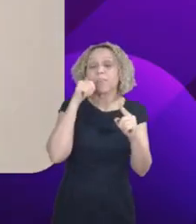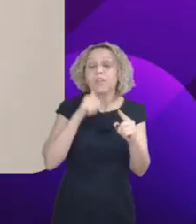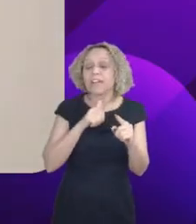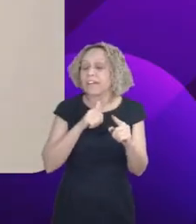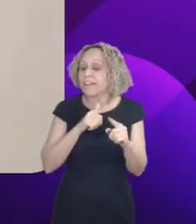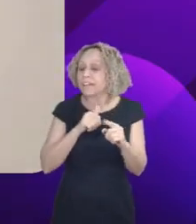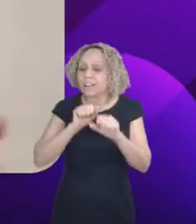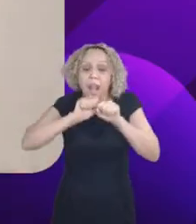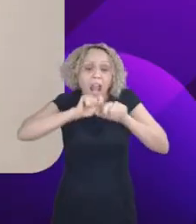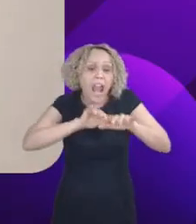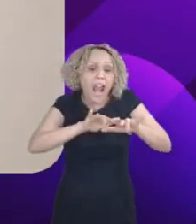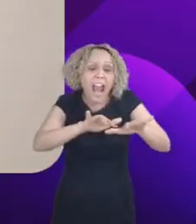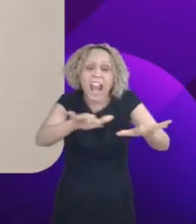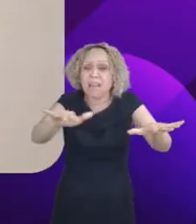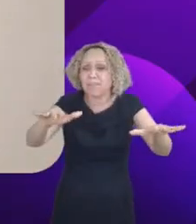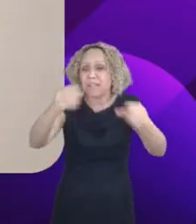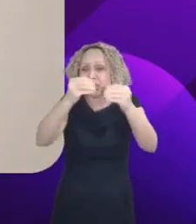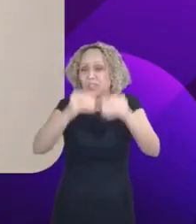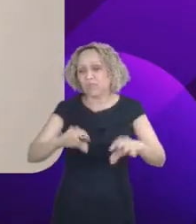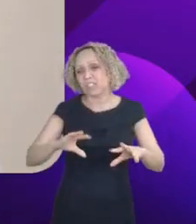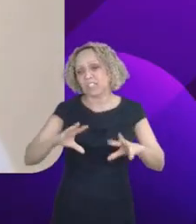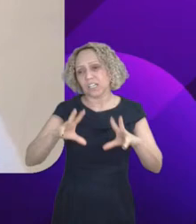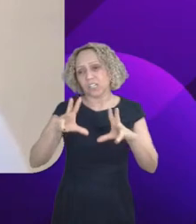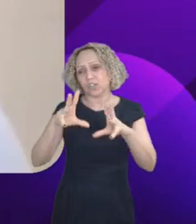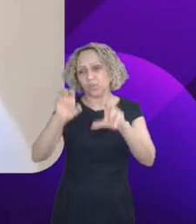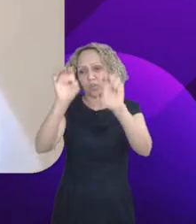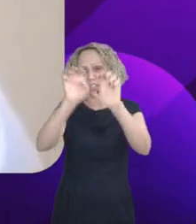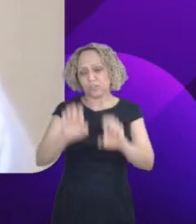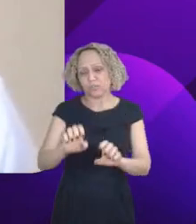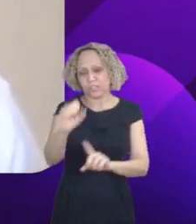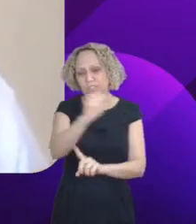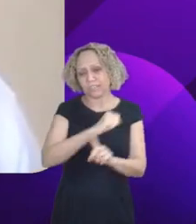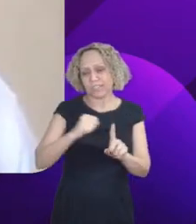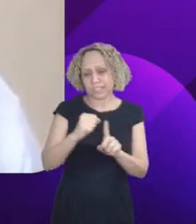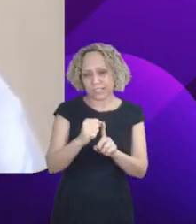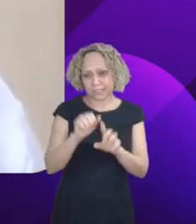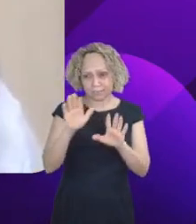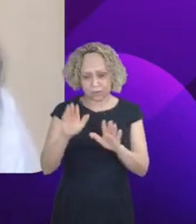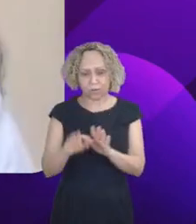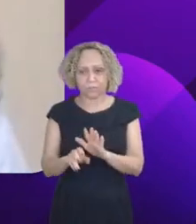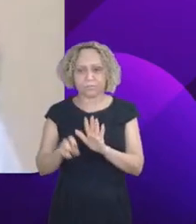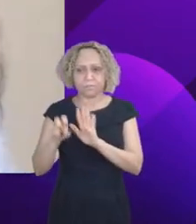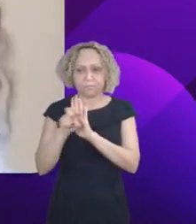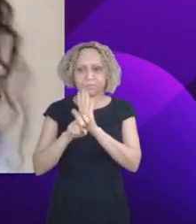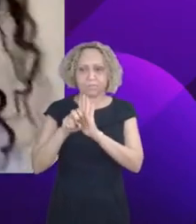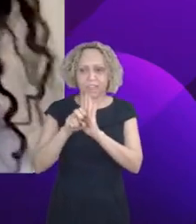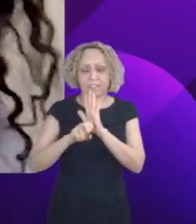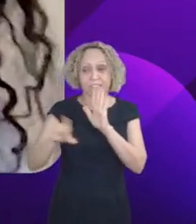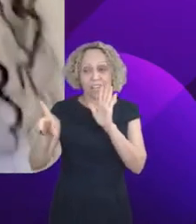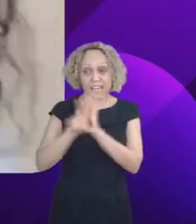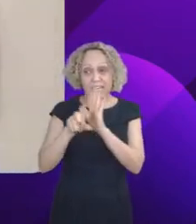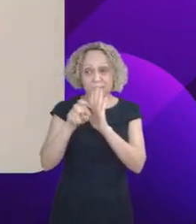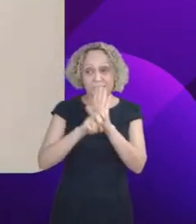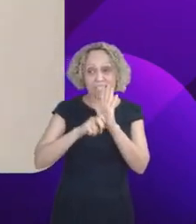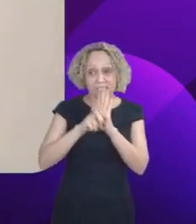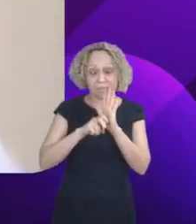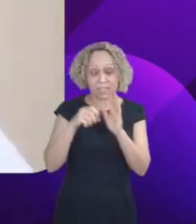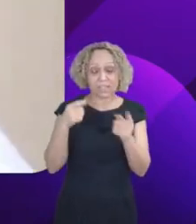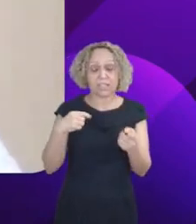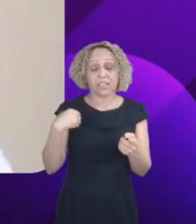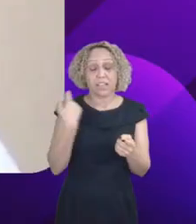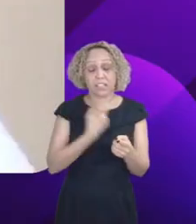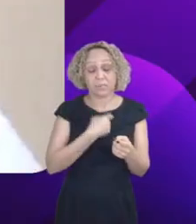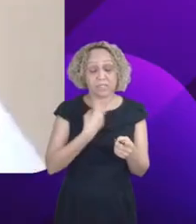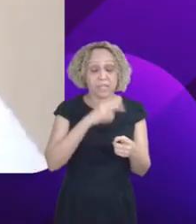mulheres ou em famílias de baixa renda e pouca instrução. Na Ronda Maria da Penha, eu protegi advogadas, médicas, policiais